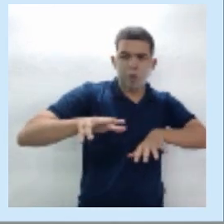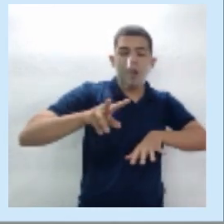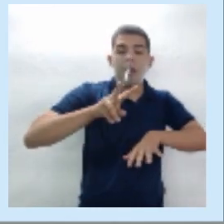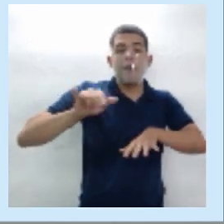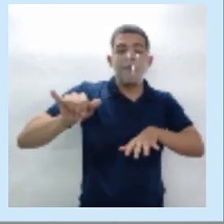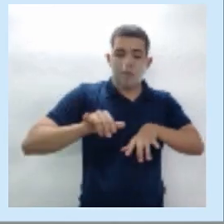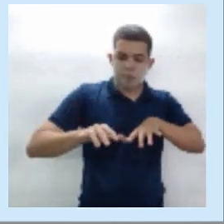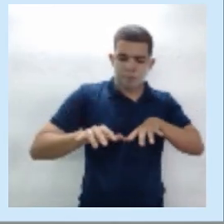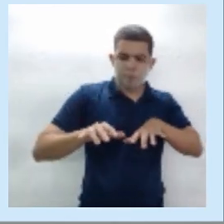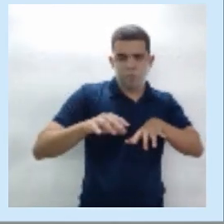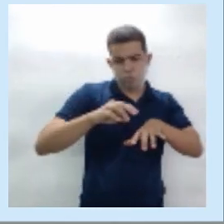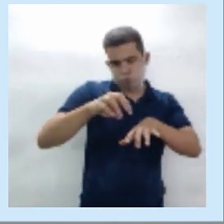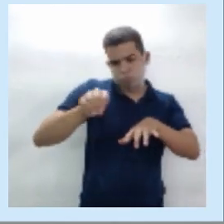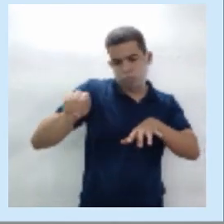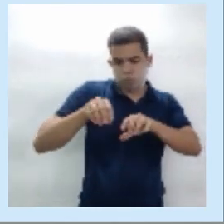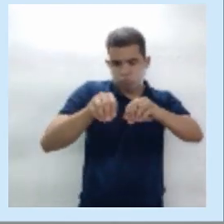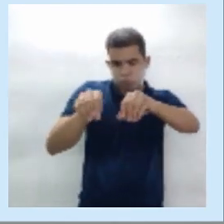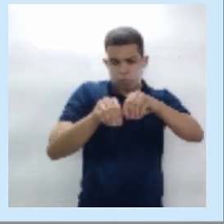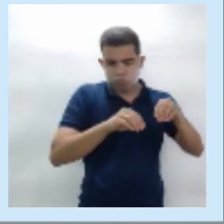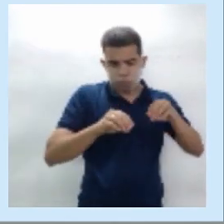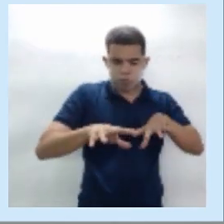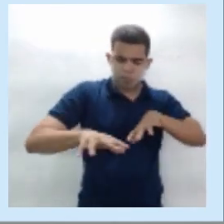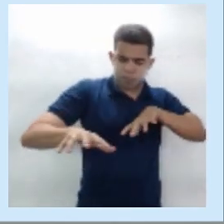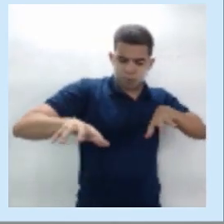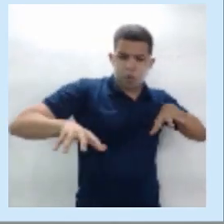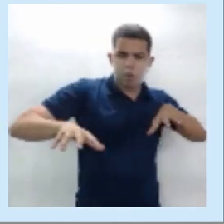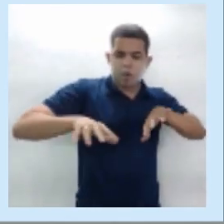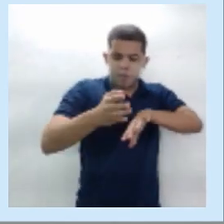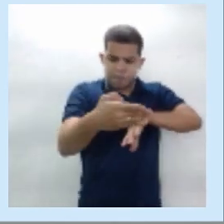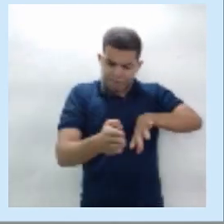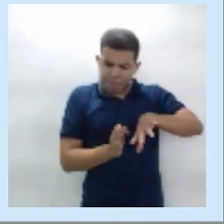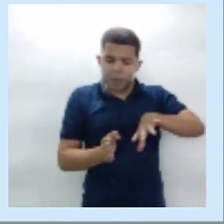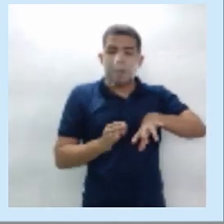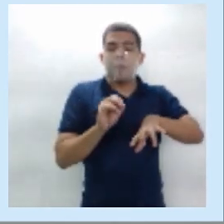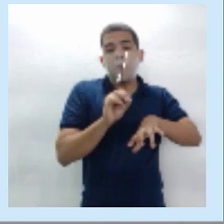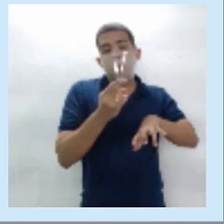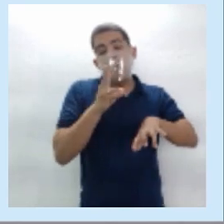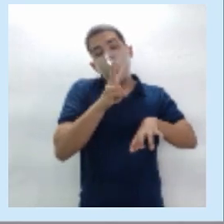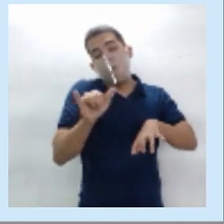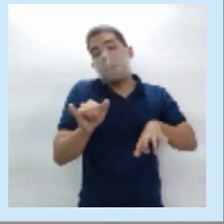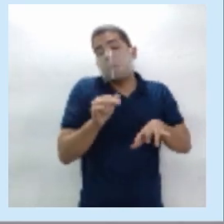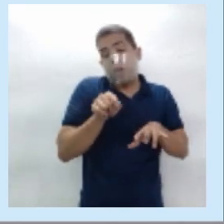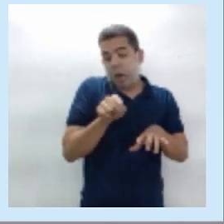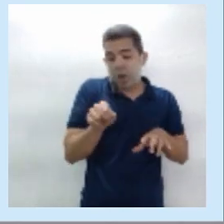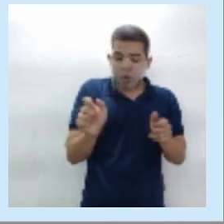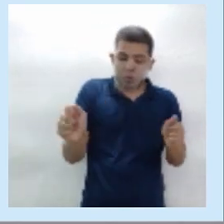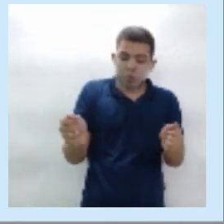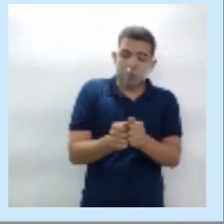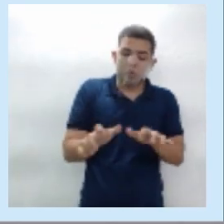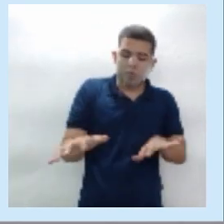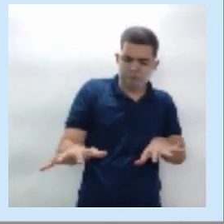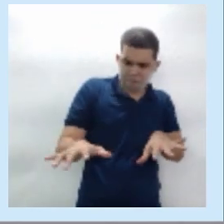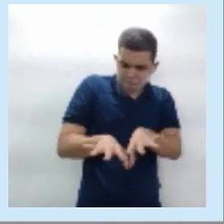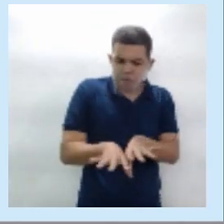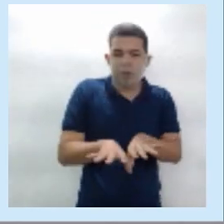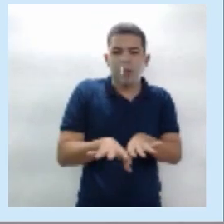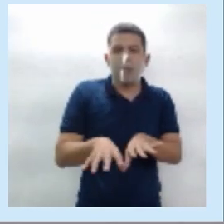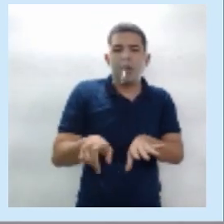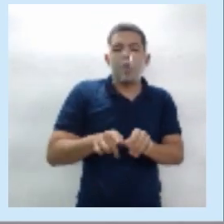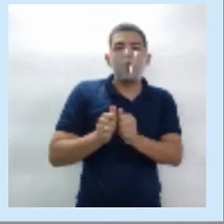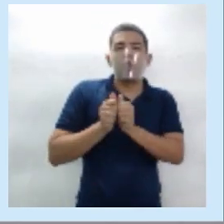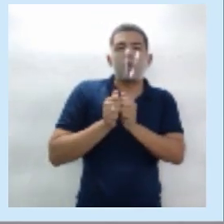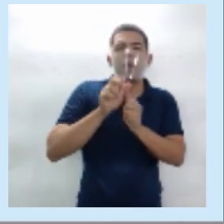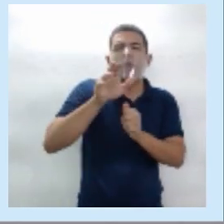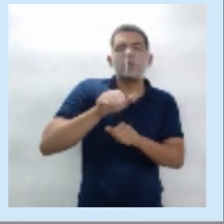afastar as terras, provocando fendas, ou vão se juntar, formando aí o que a gente